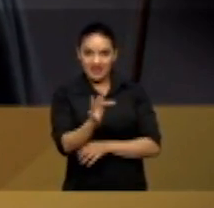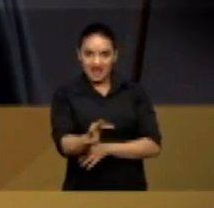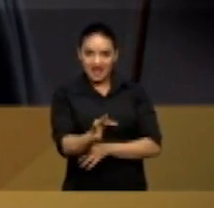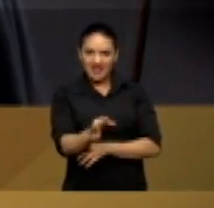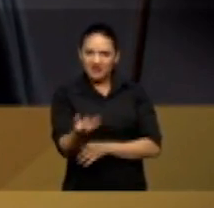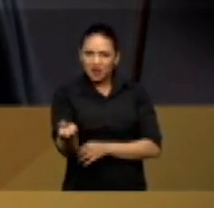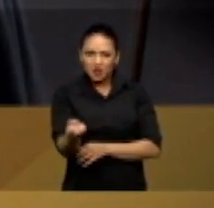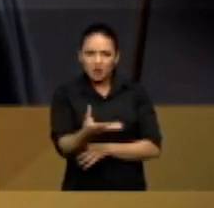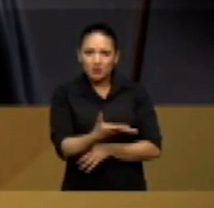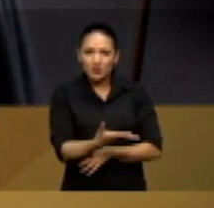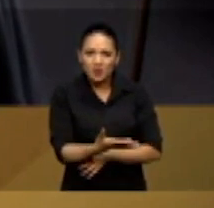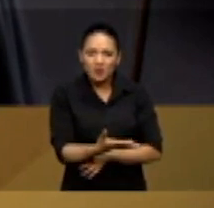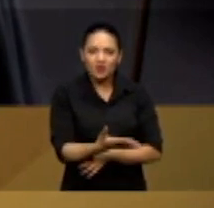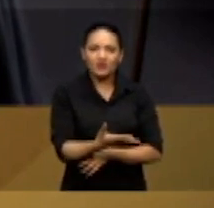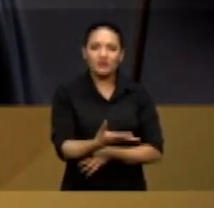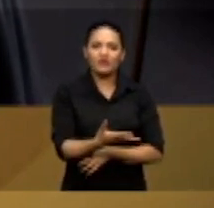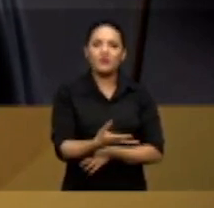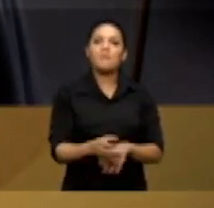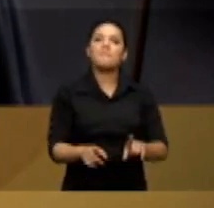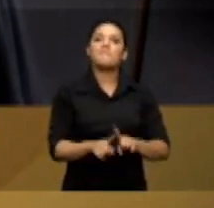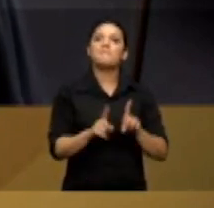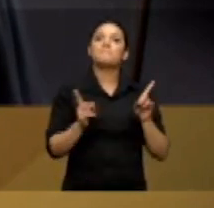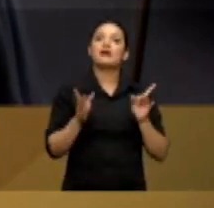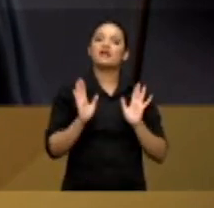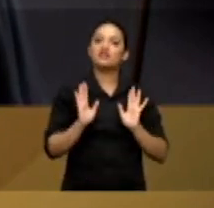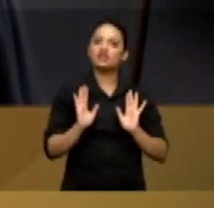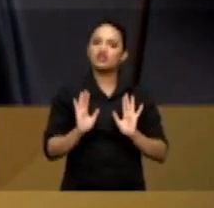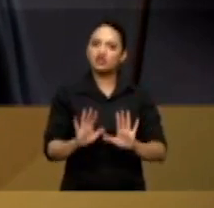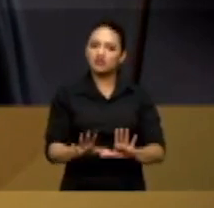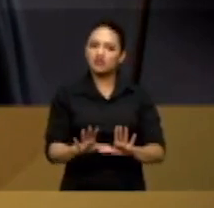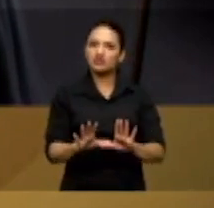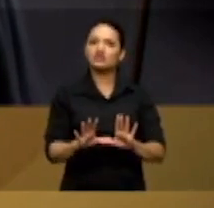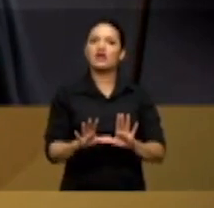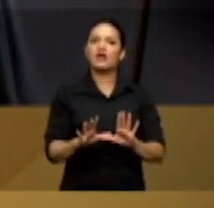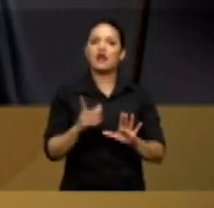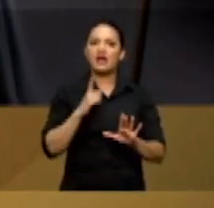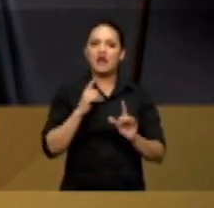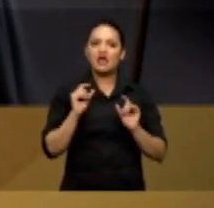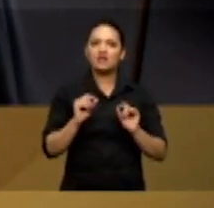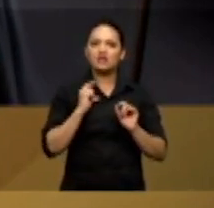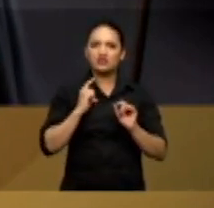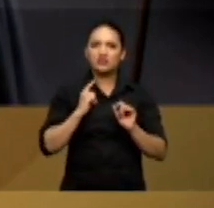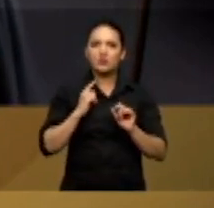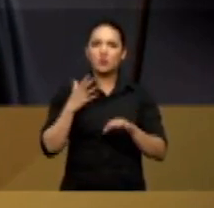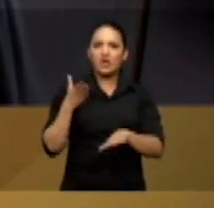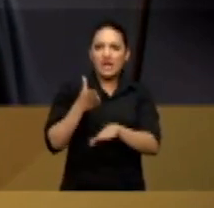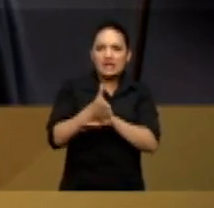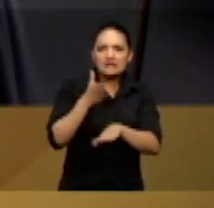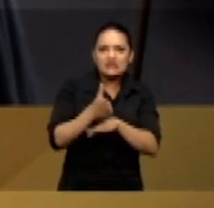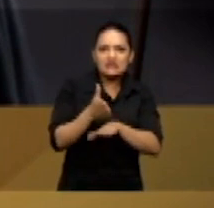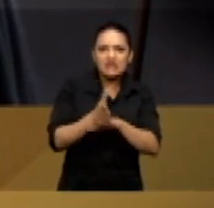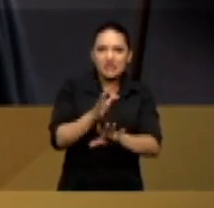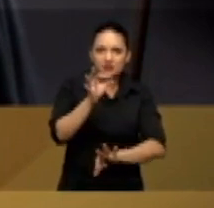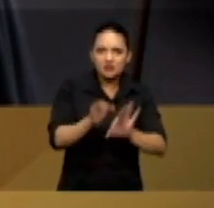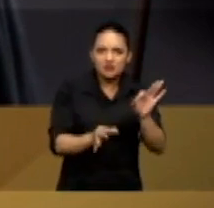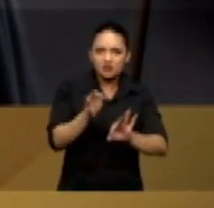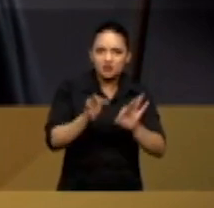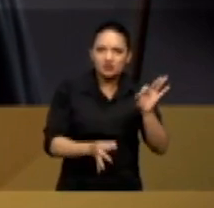recente, mas já fazia importante revolução em termos de pleno acesso à corte.